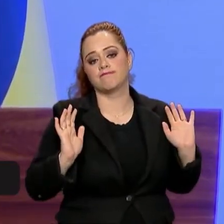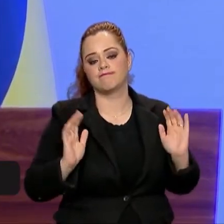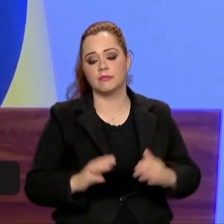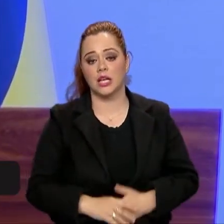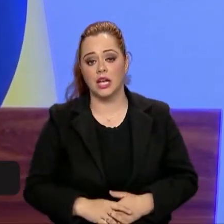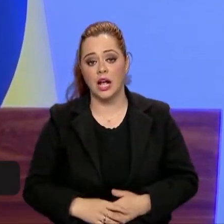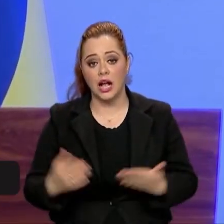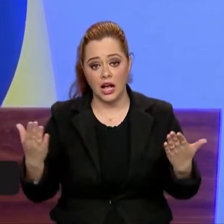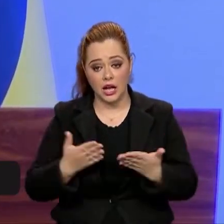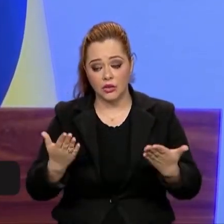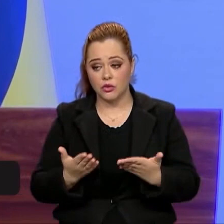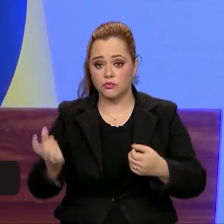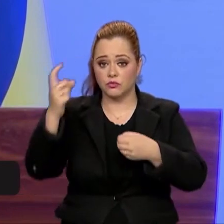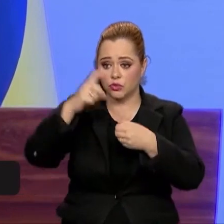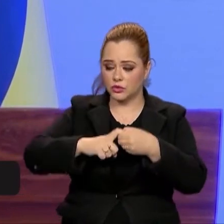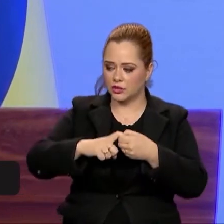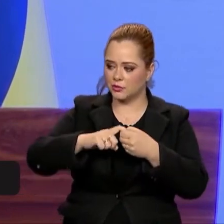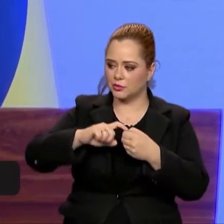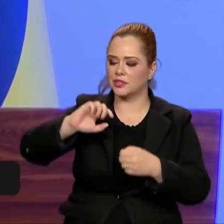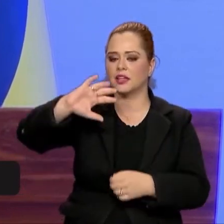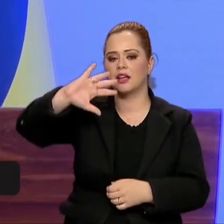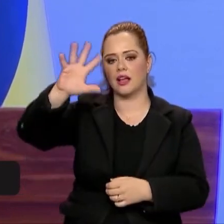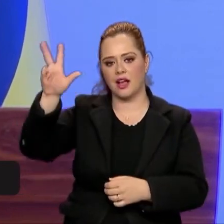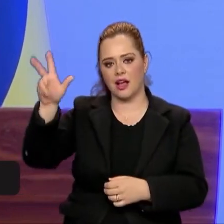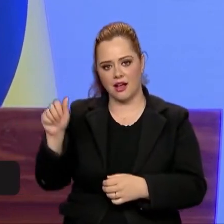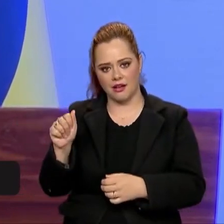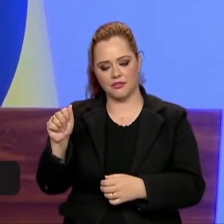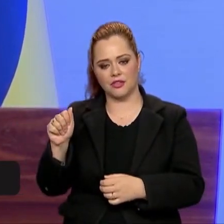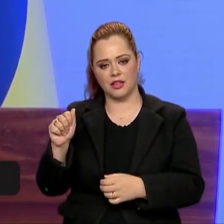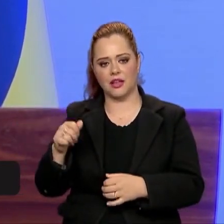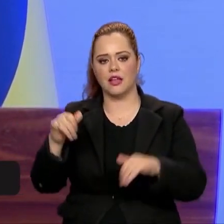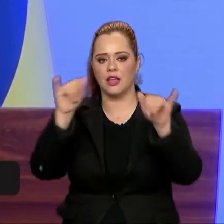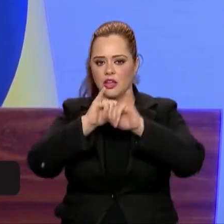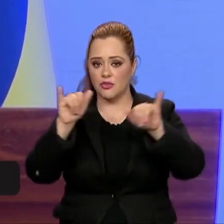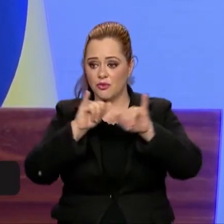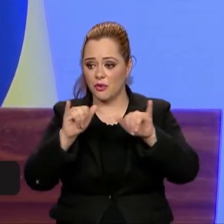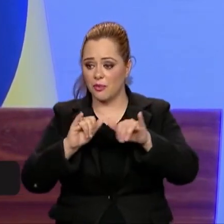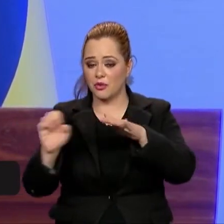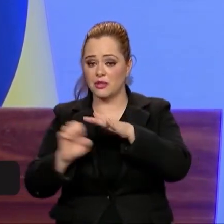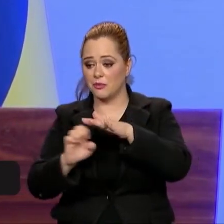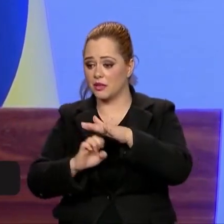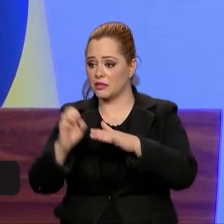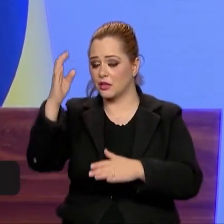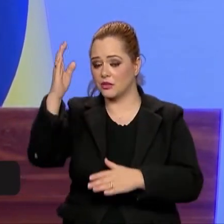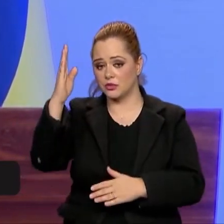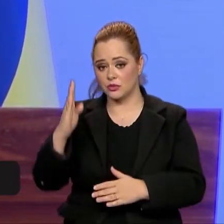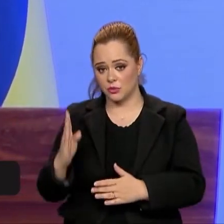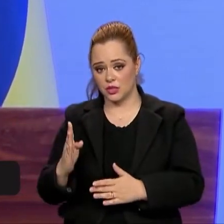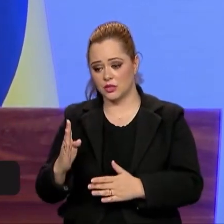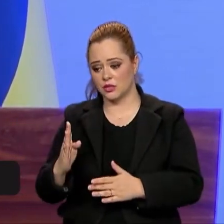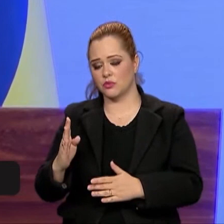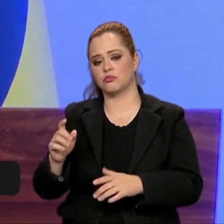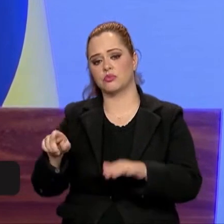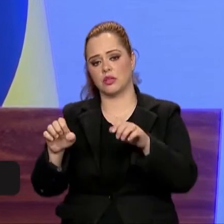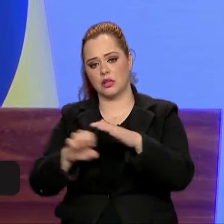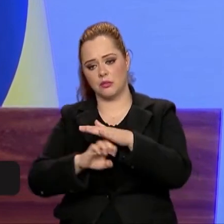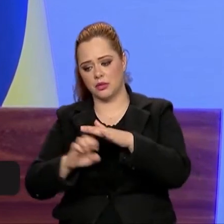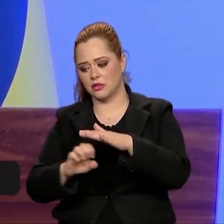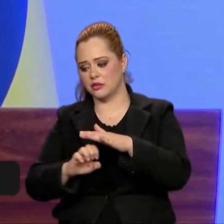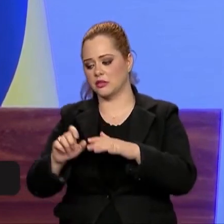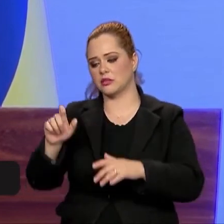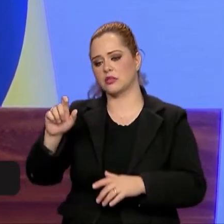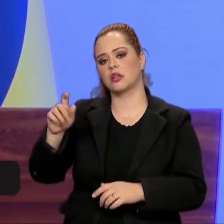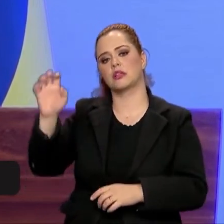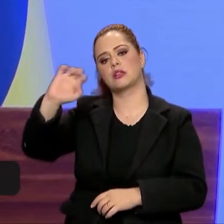nós voltamos à África para dizer aos empresários brasileiros, aos angolanos, que nós voltamos para